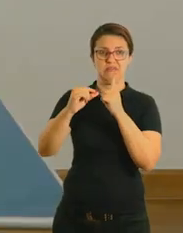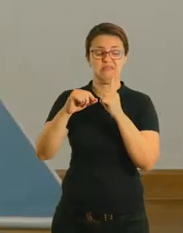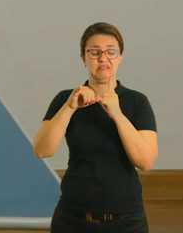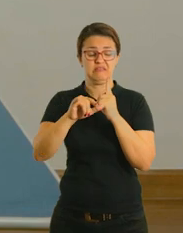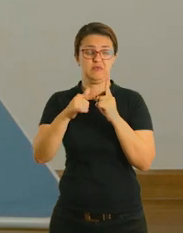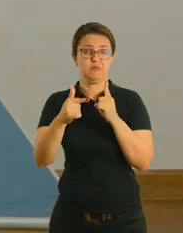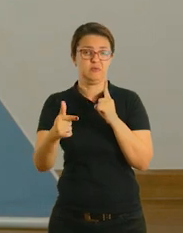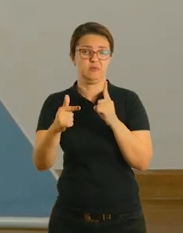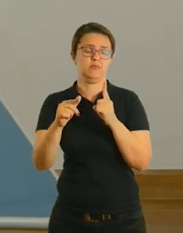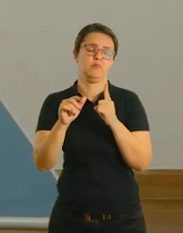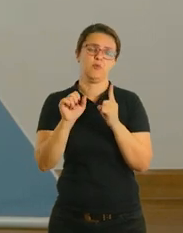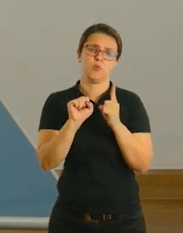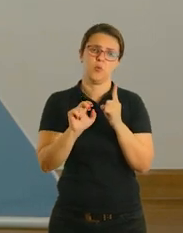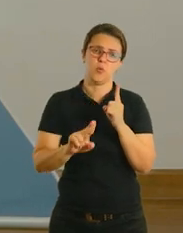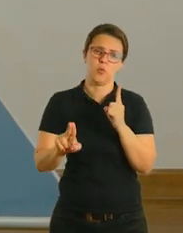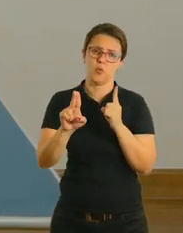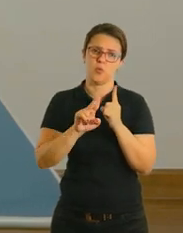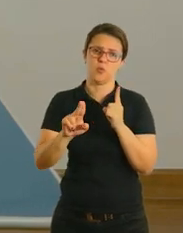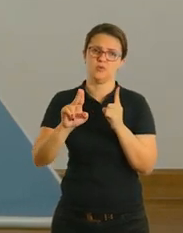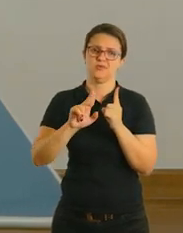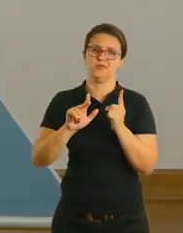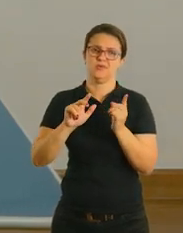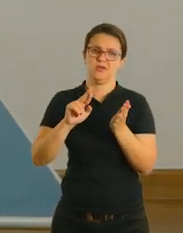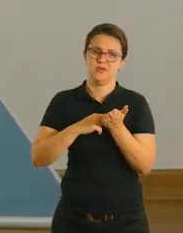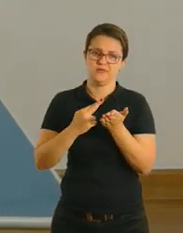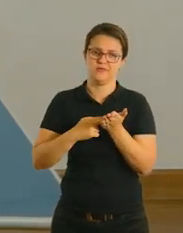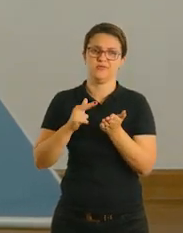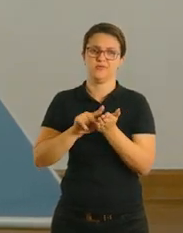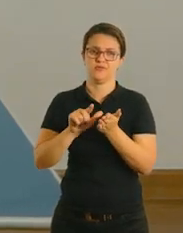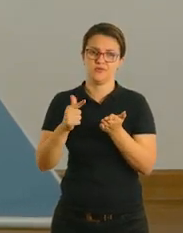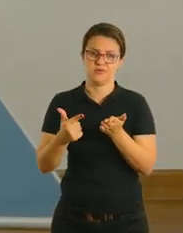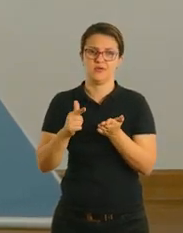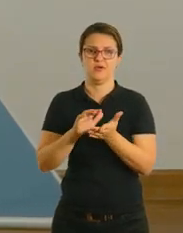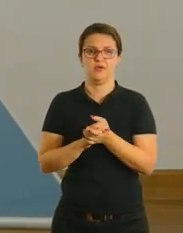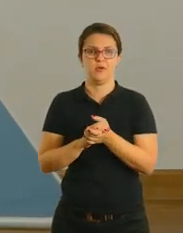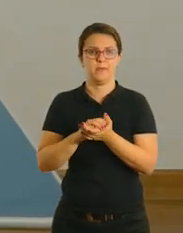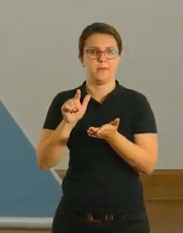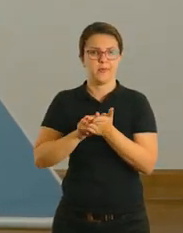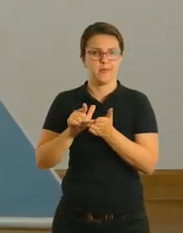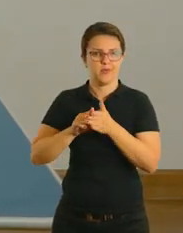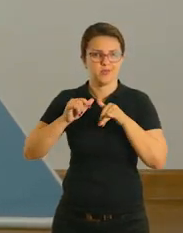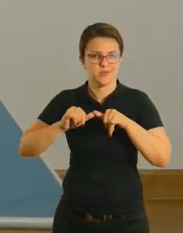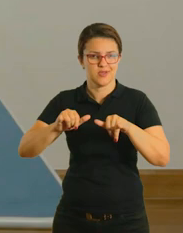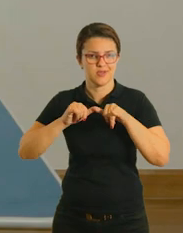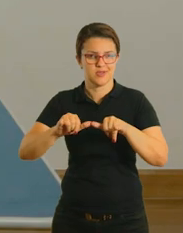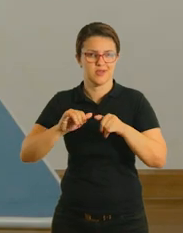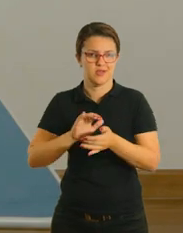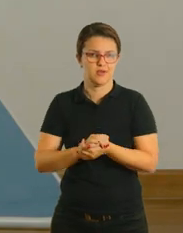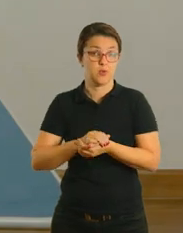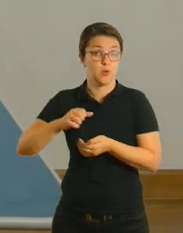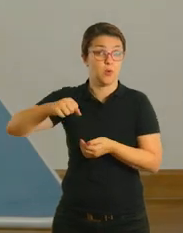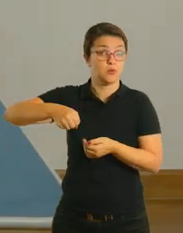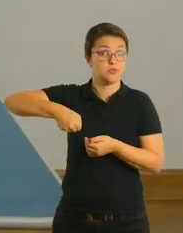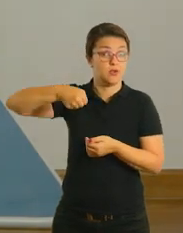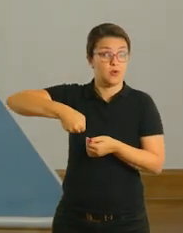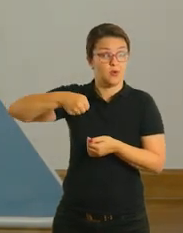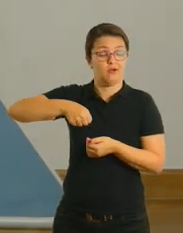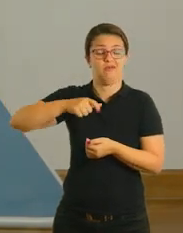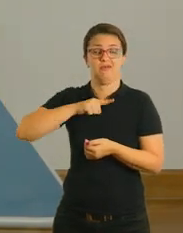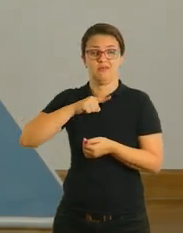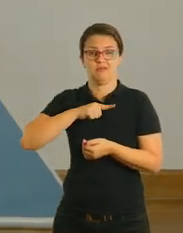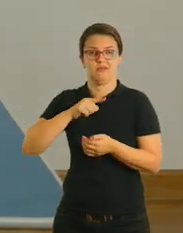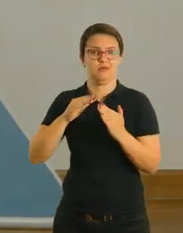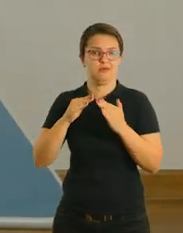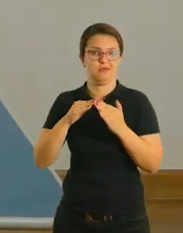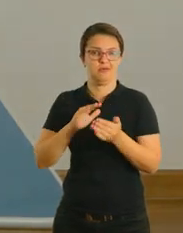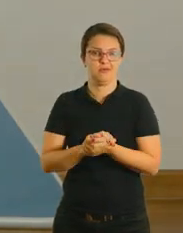jornal, panfleto ou até mesmo uma sacolinha de supermercado que a mamãe tem em casa. E aí, vamos iniciar. Vamos